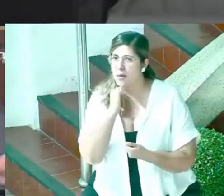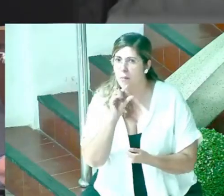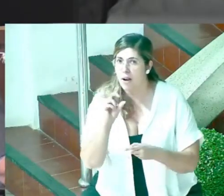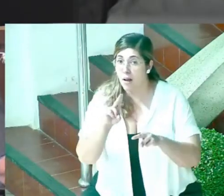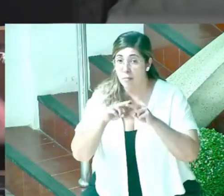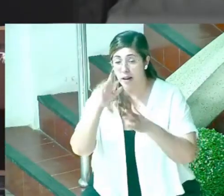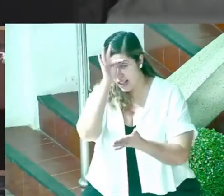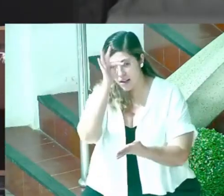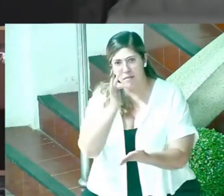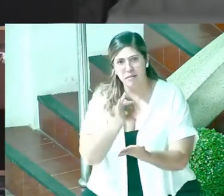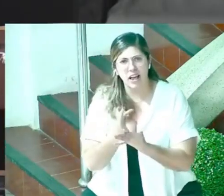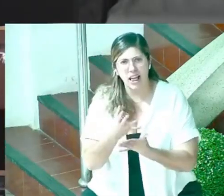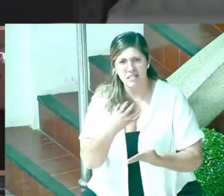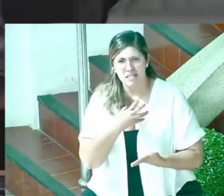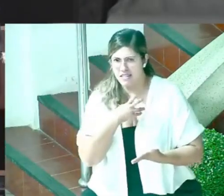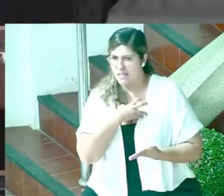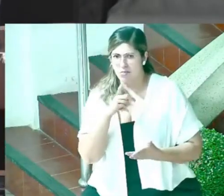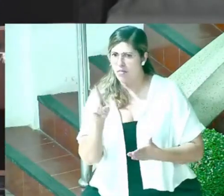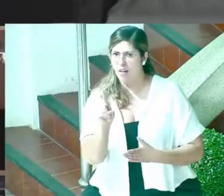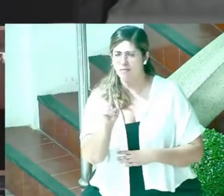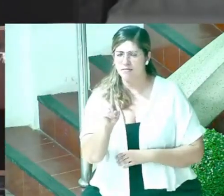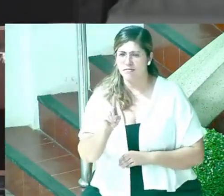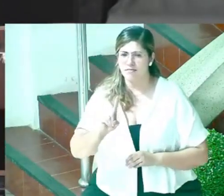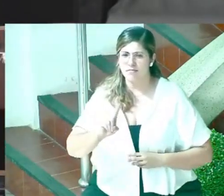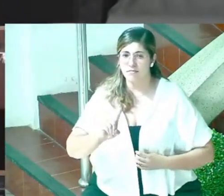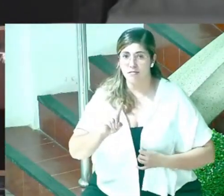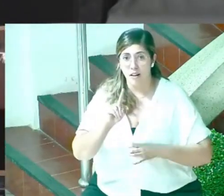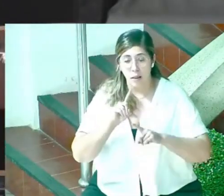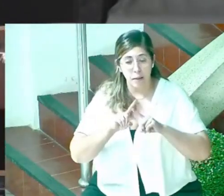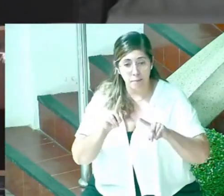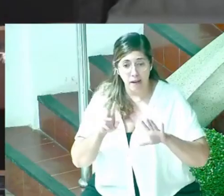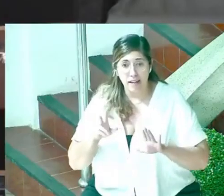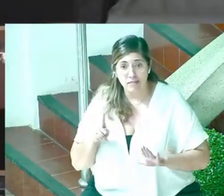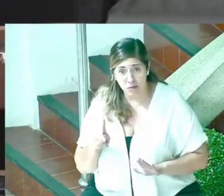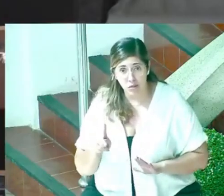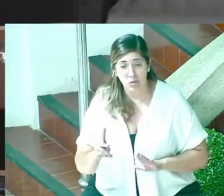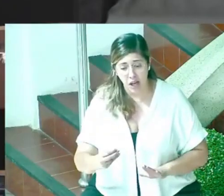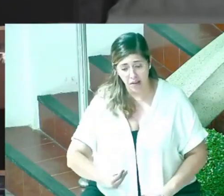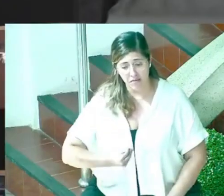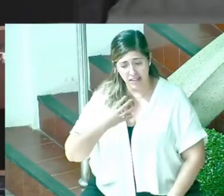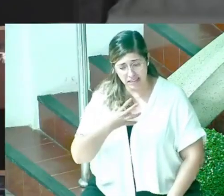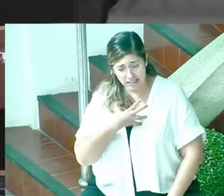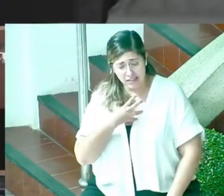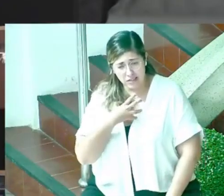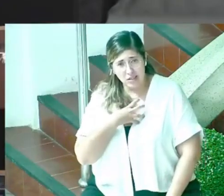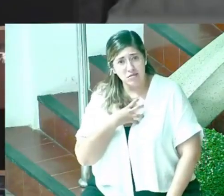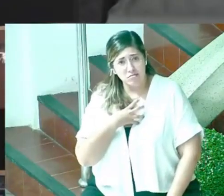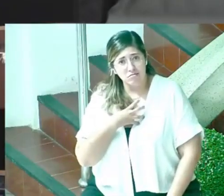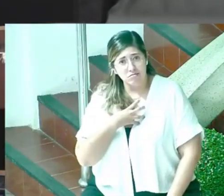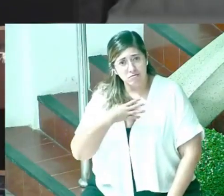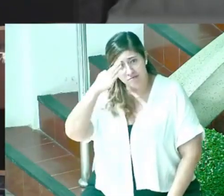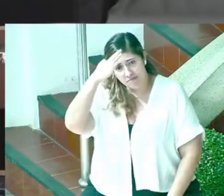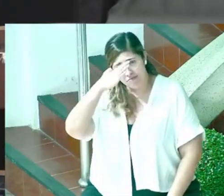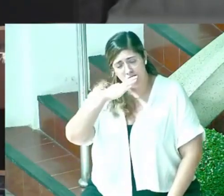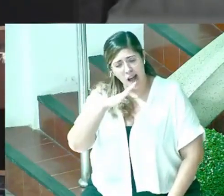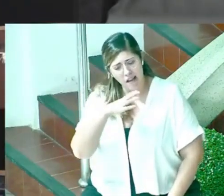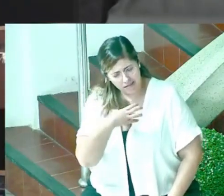Aquele que perdoou, mas no momento de tensão passa na cara, nunca perdoou.